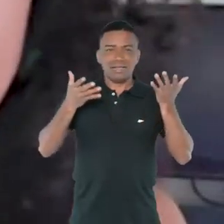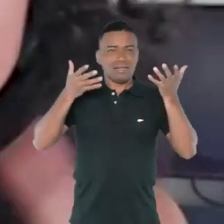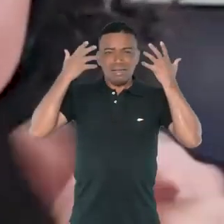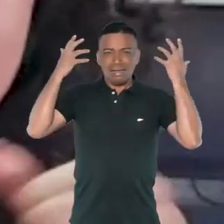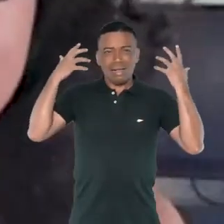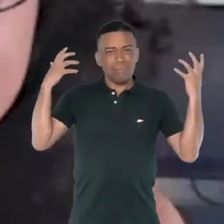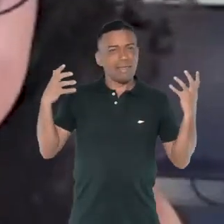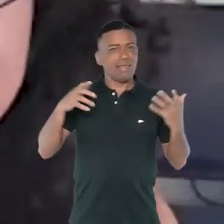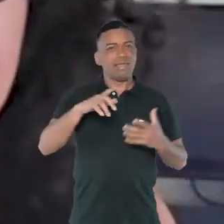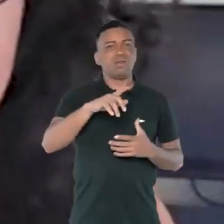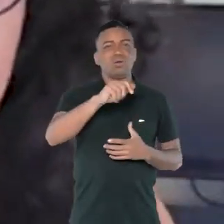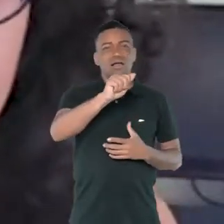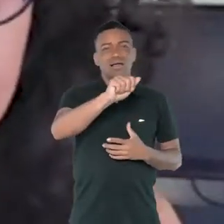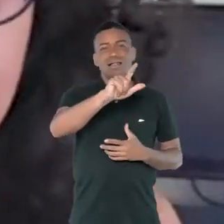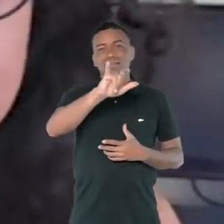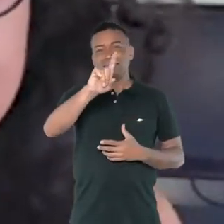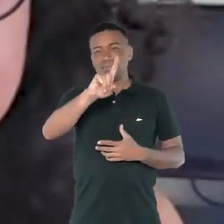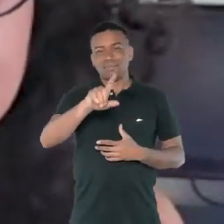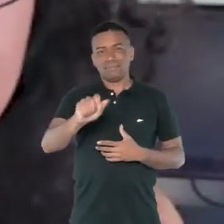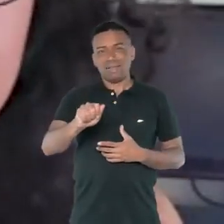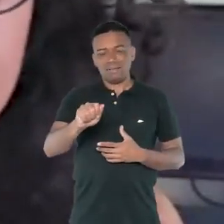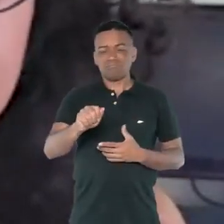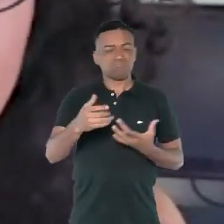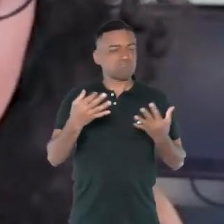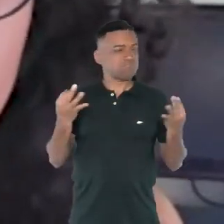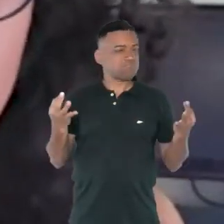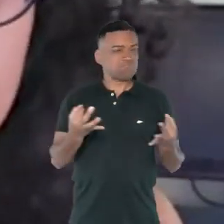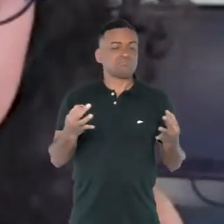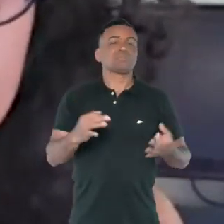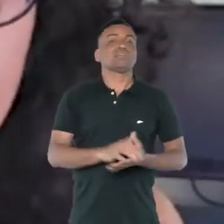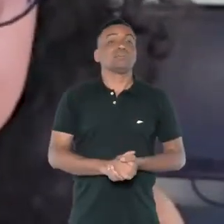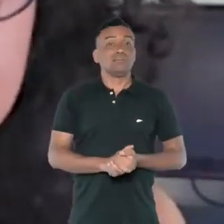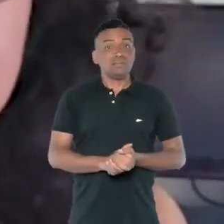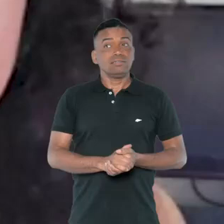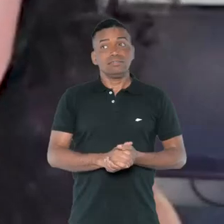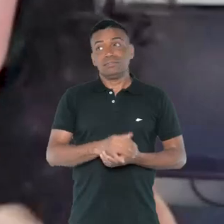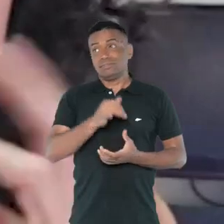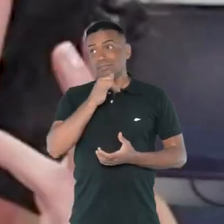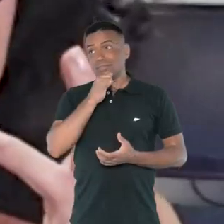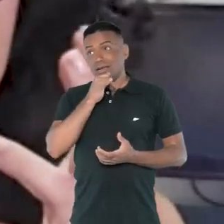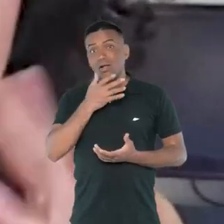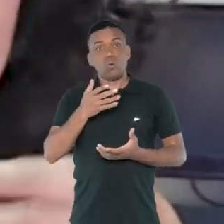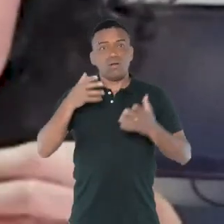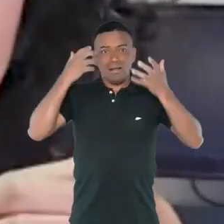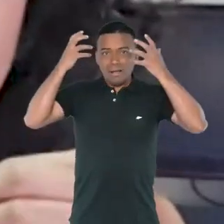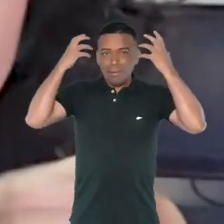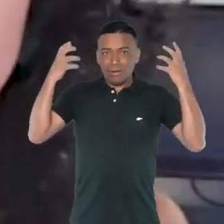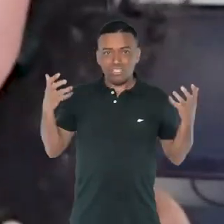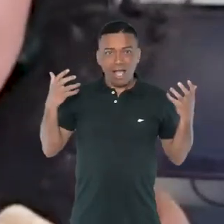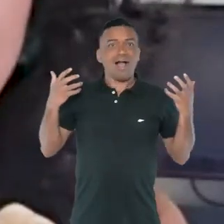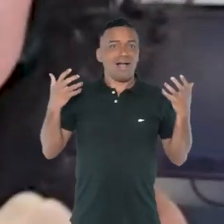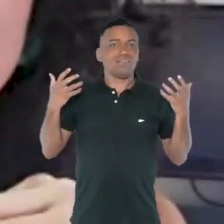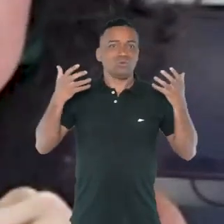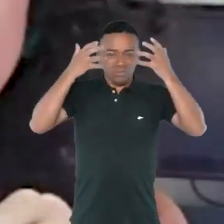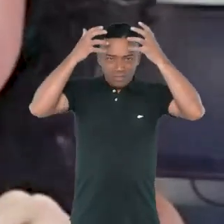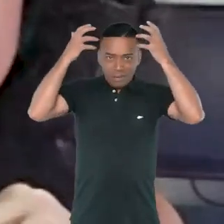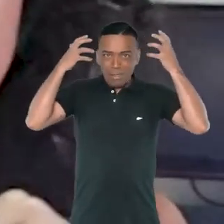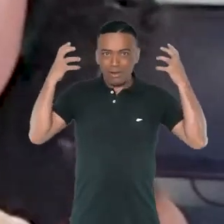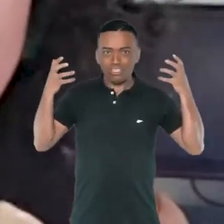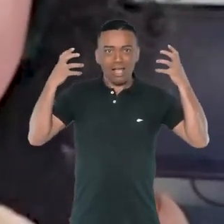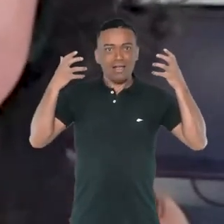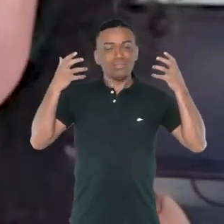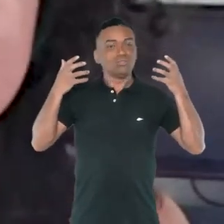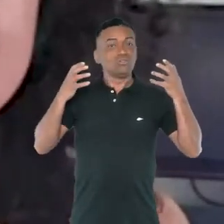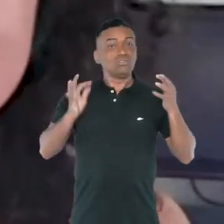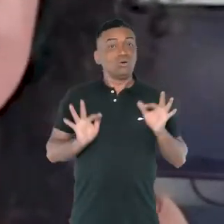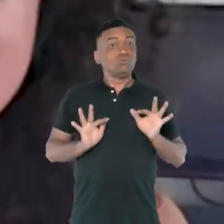nossa, a fitagem desse cabelo da Lisa tá muito boa, é muito boa essa fitagem. E fitagem é um termo muito específico